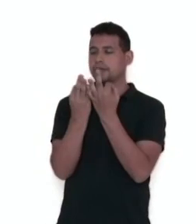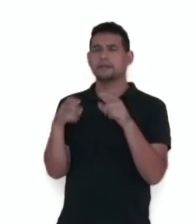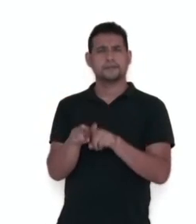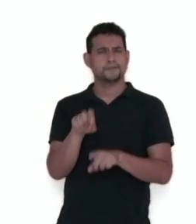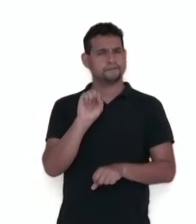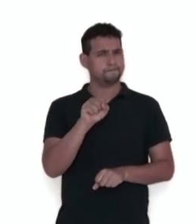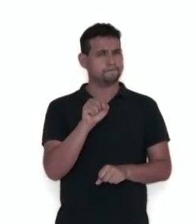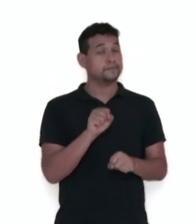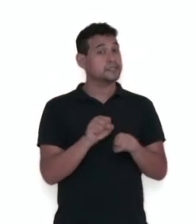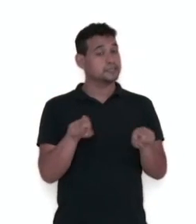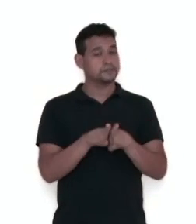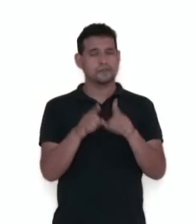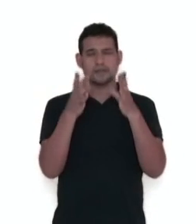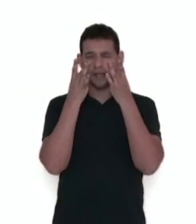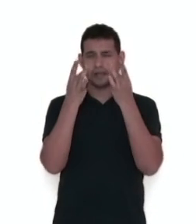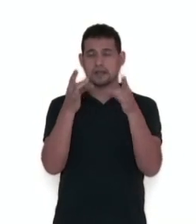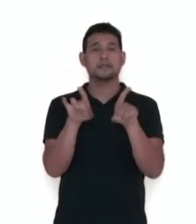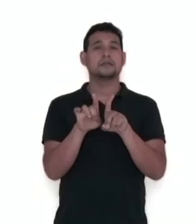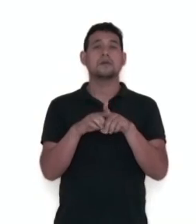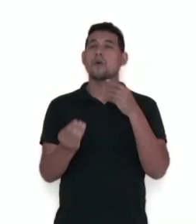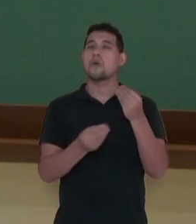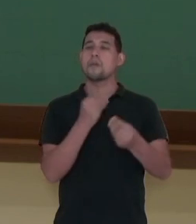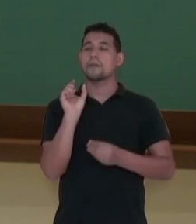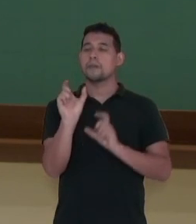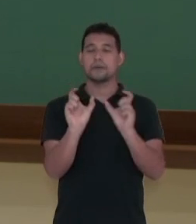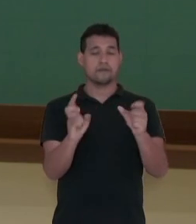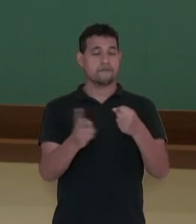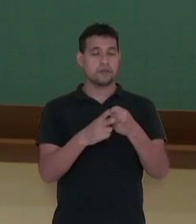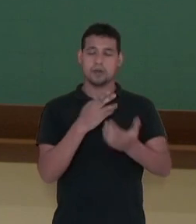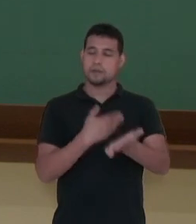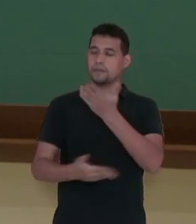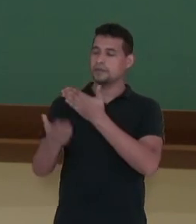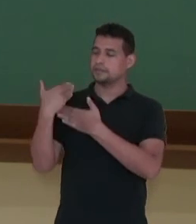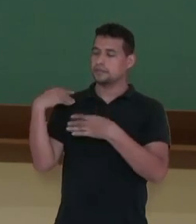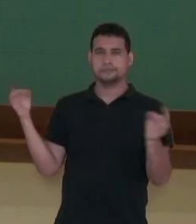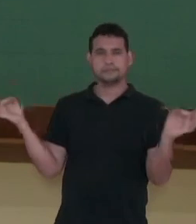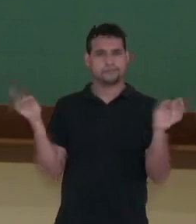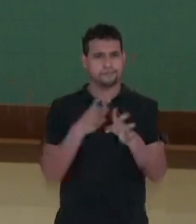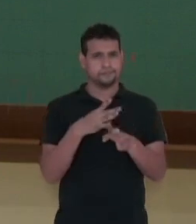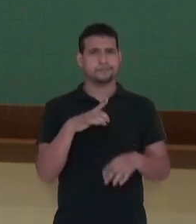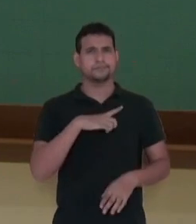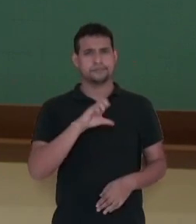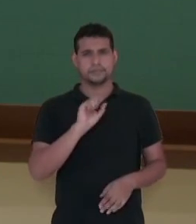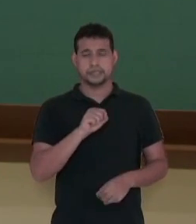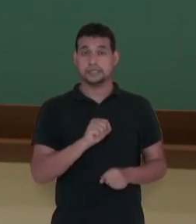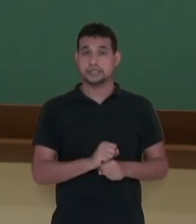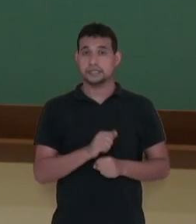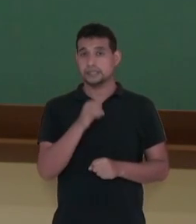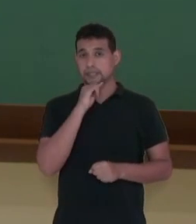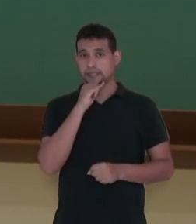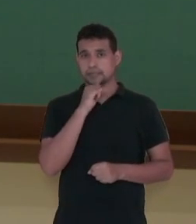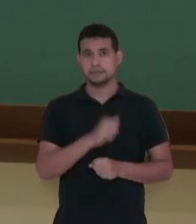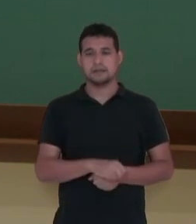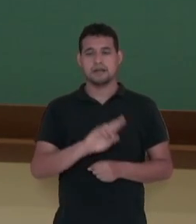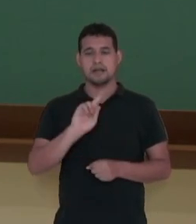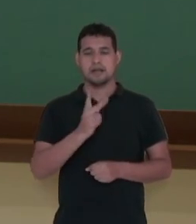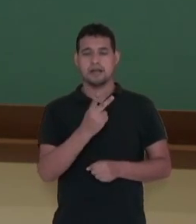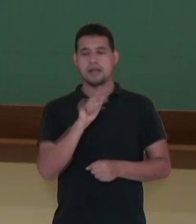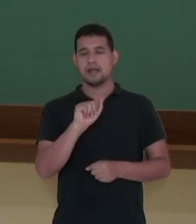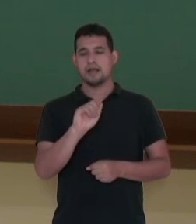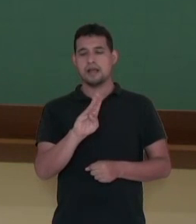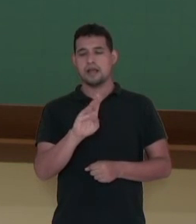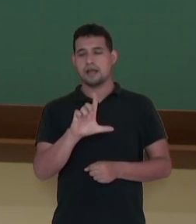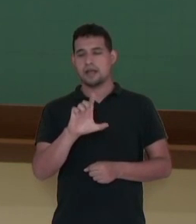y atención a las formas verbales del pasado terminado, que tenemos acá. Hablé,